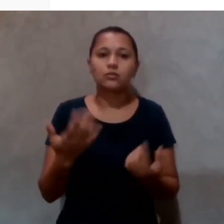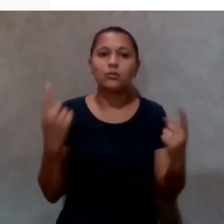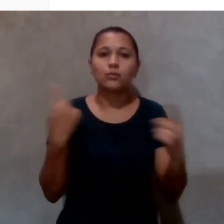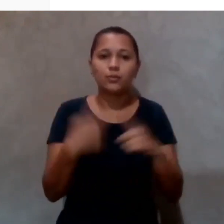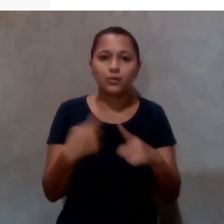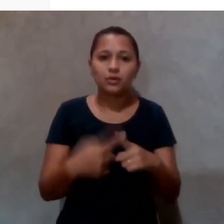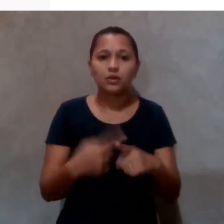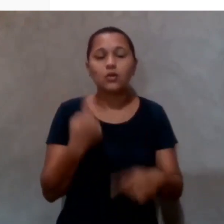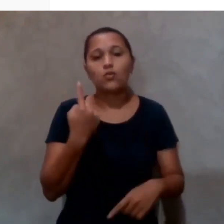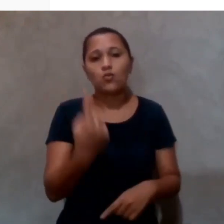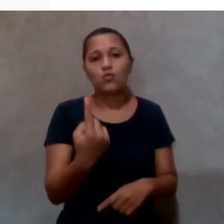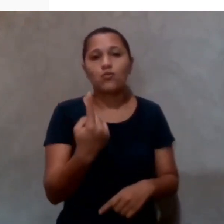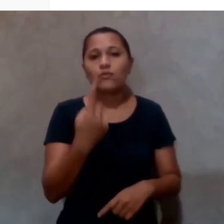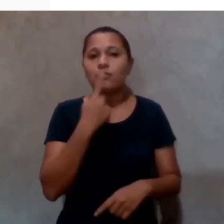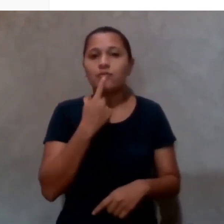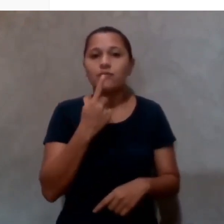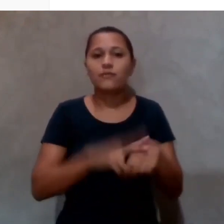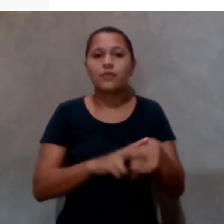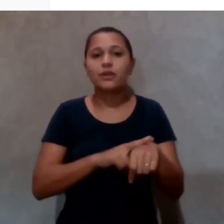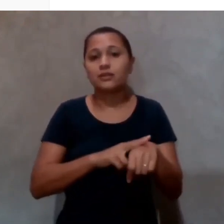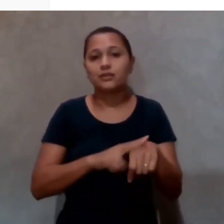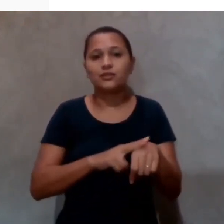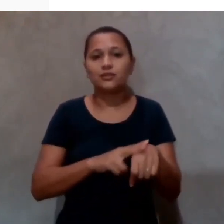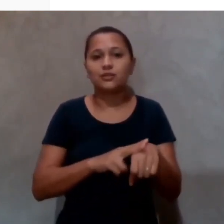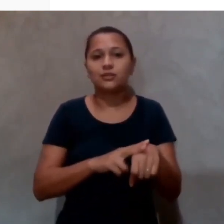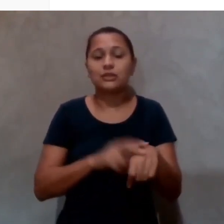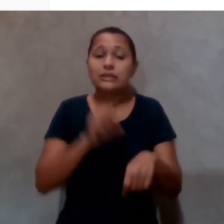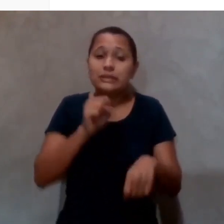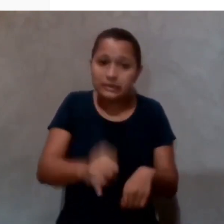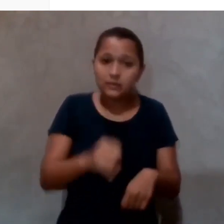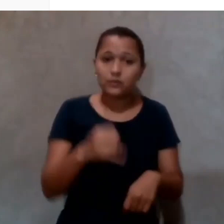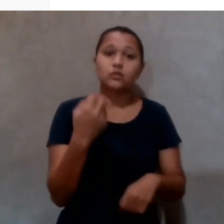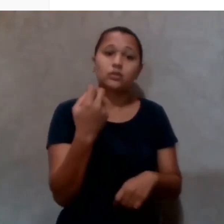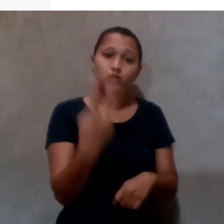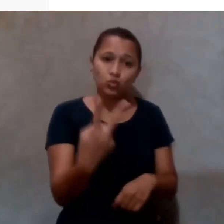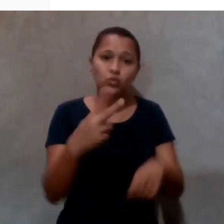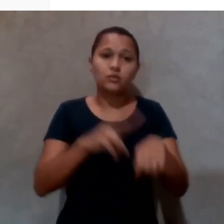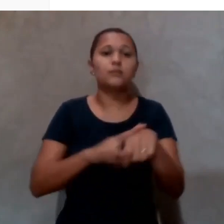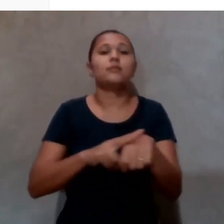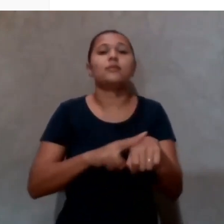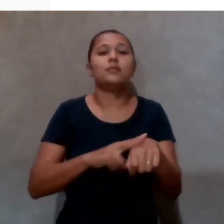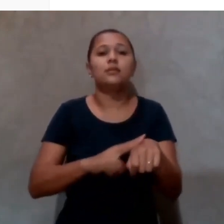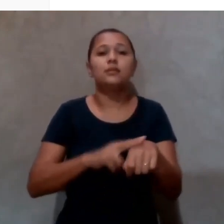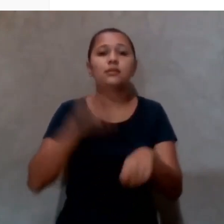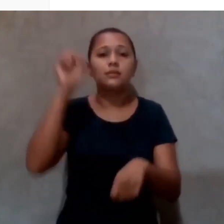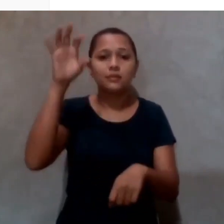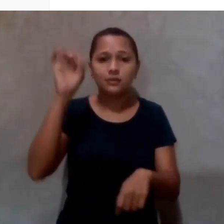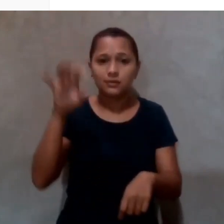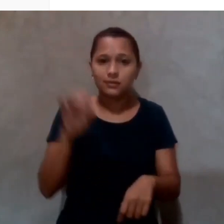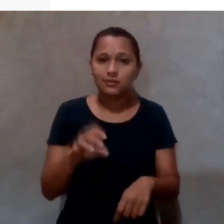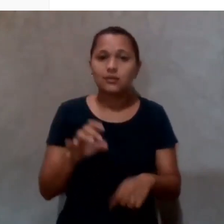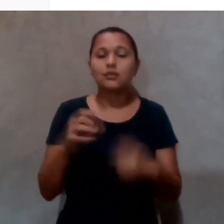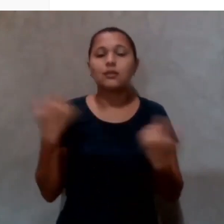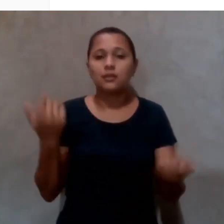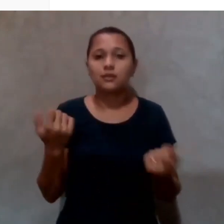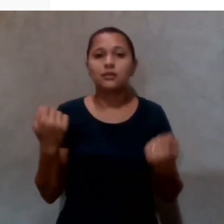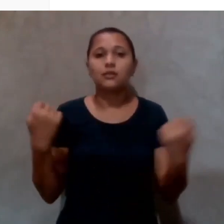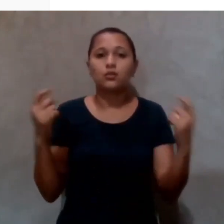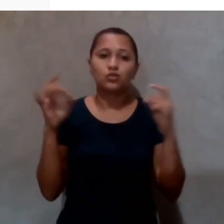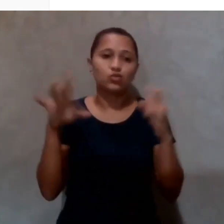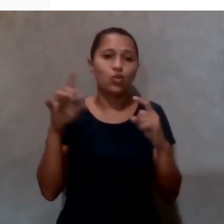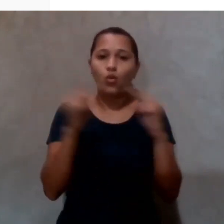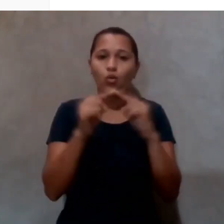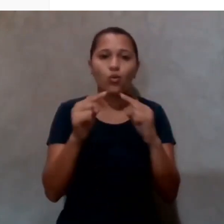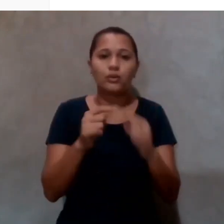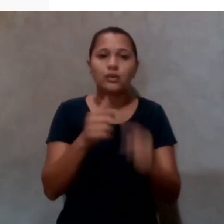Se fosse aparecer duas cores verdes nos semáforos, faríamos a combinação de 10 tomados 2 a 2.